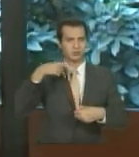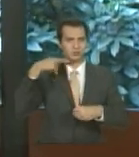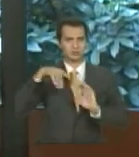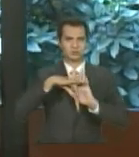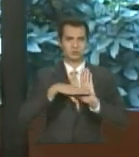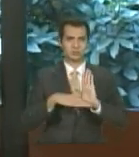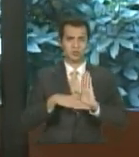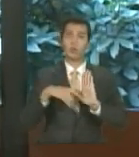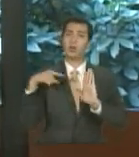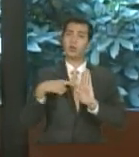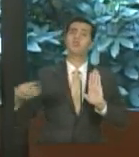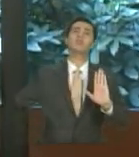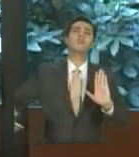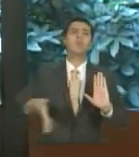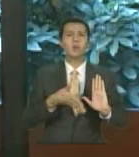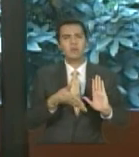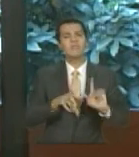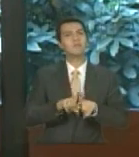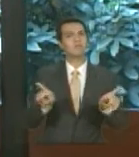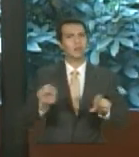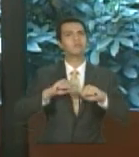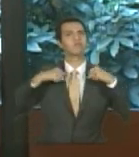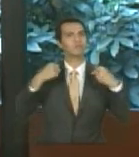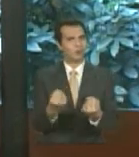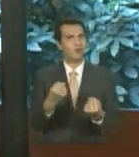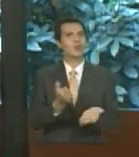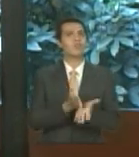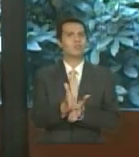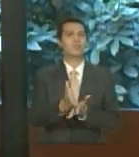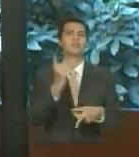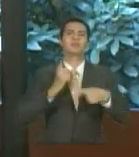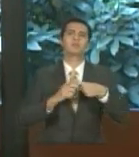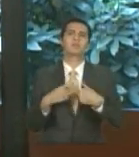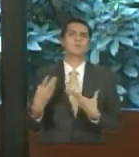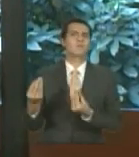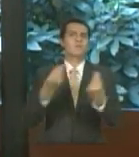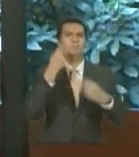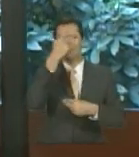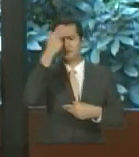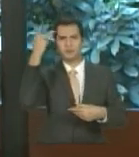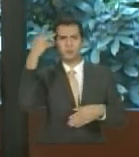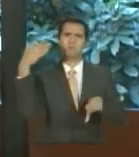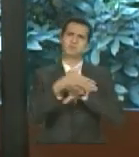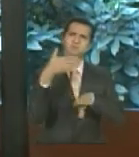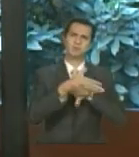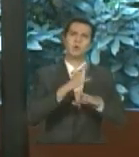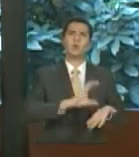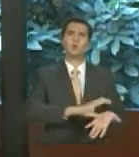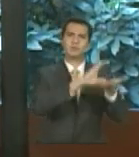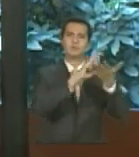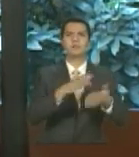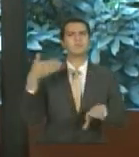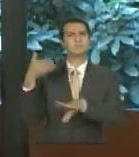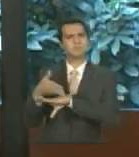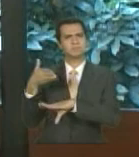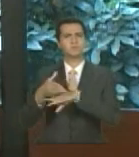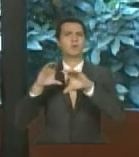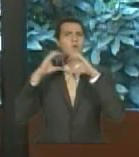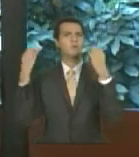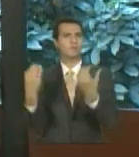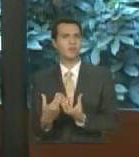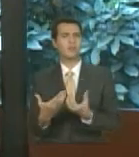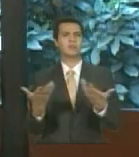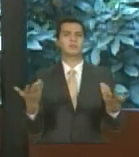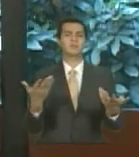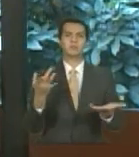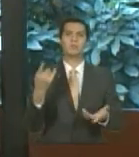graças ao esforço de todos que participam de conselhos, de conferência, enfim, que acreditam na